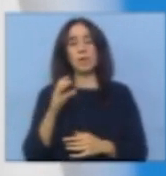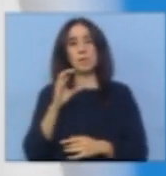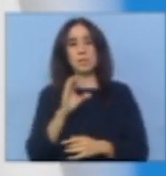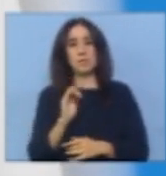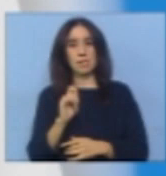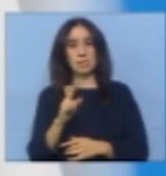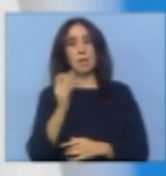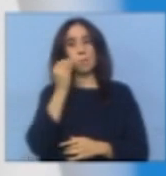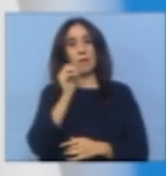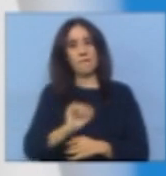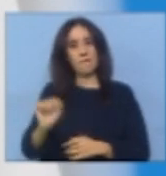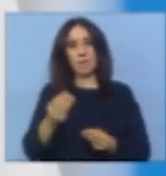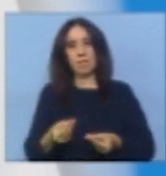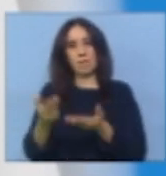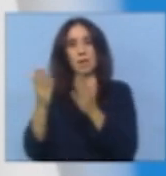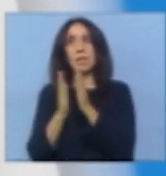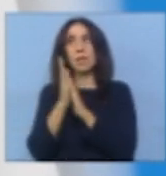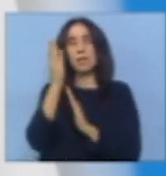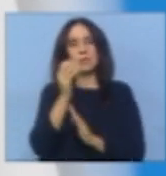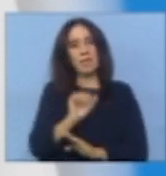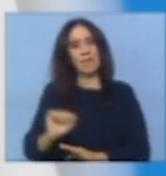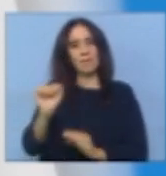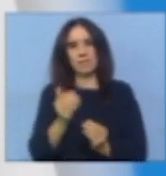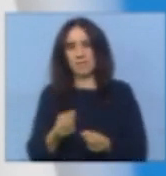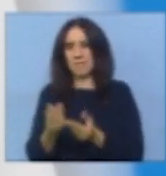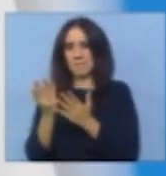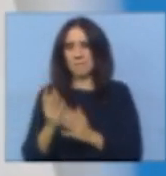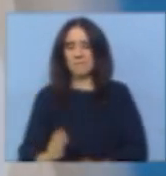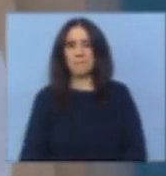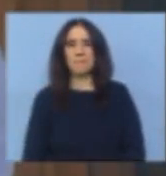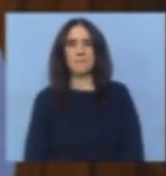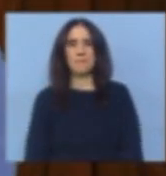César o que é de César e a Deus o que é de Deus.